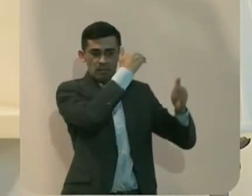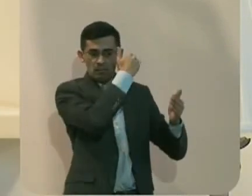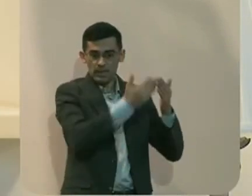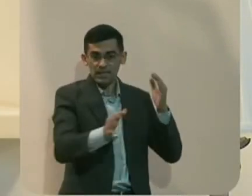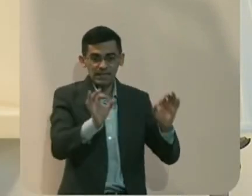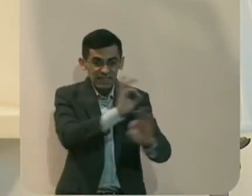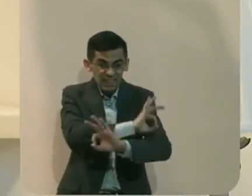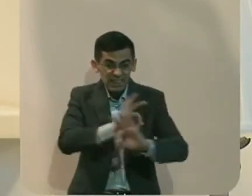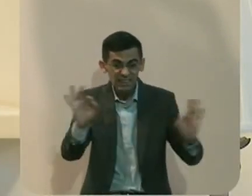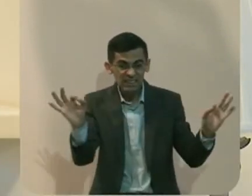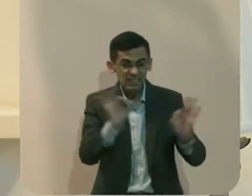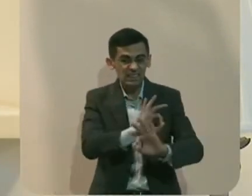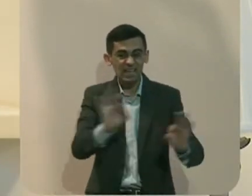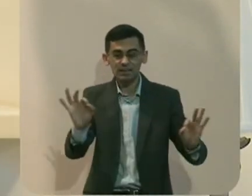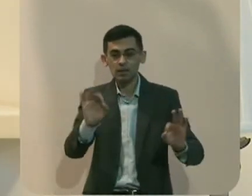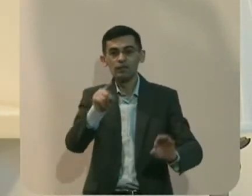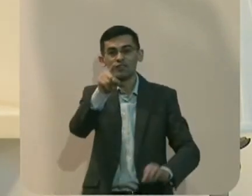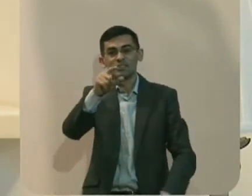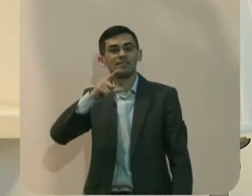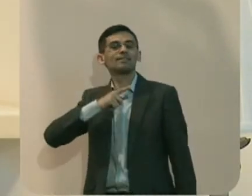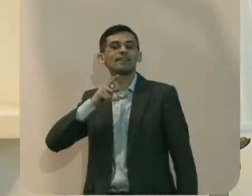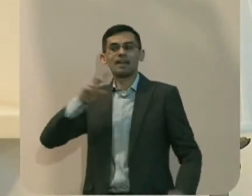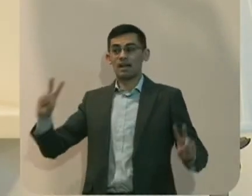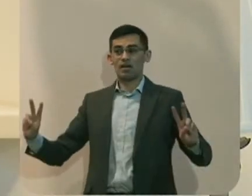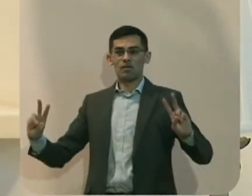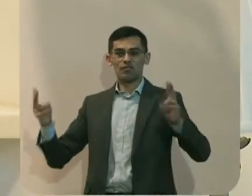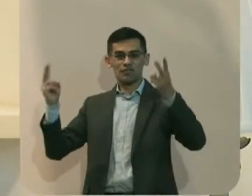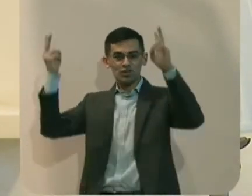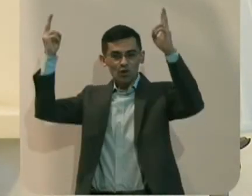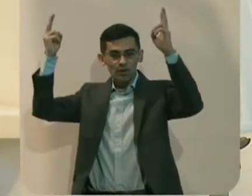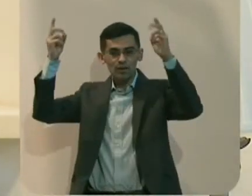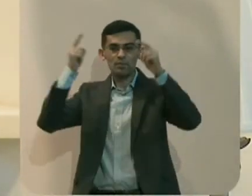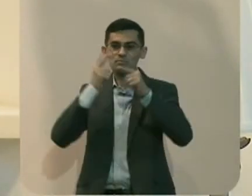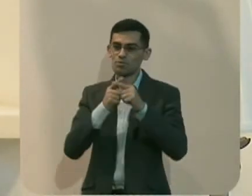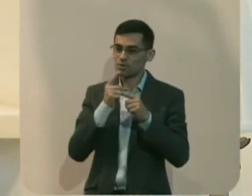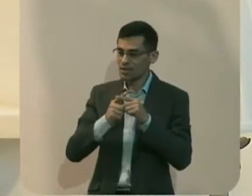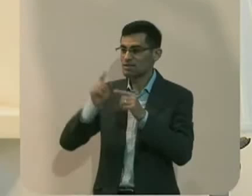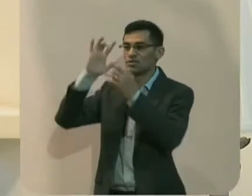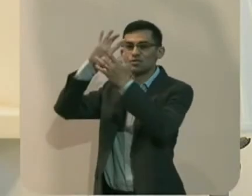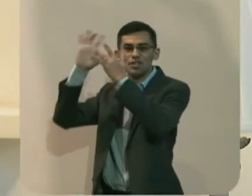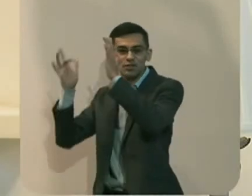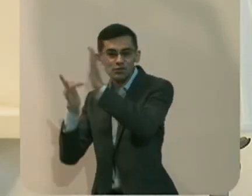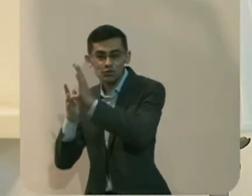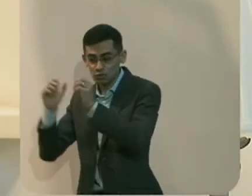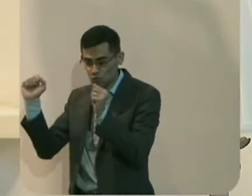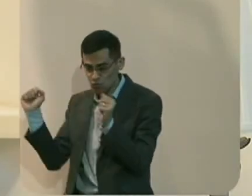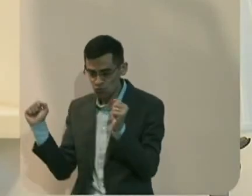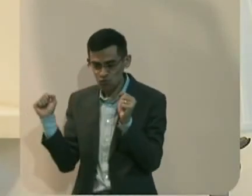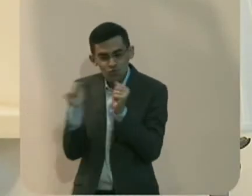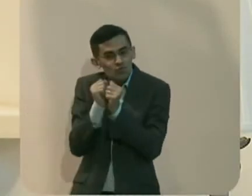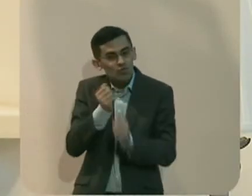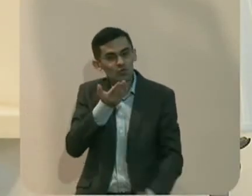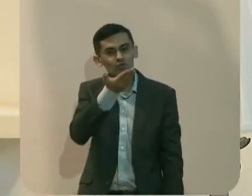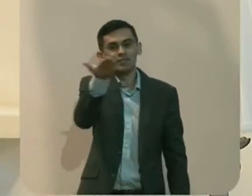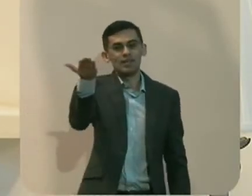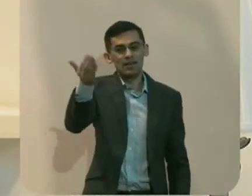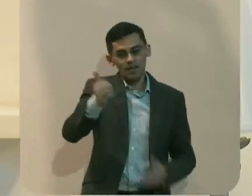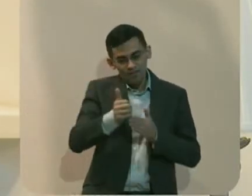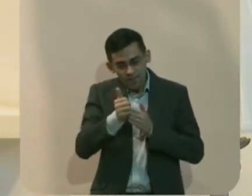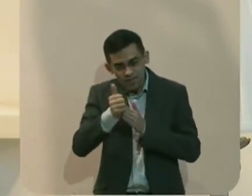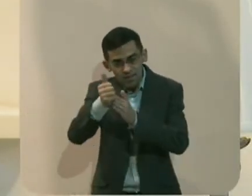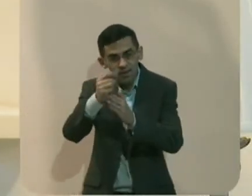mergulhar, nem o vento vai fazer você temer, porque o Senhor é por você e Ele vai guiar os